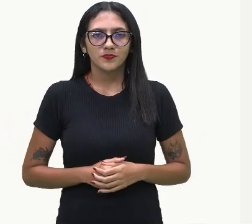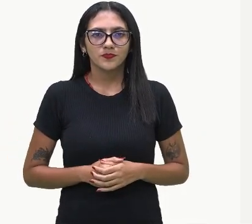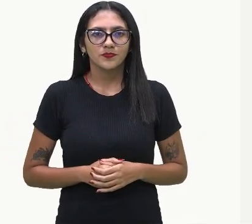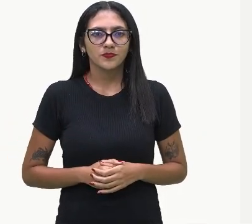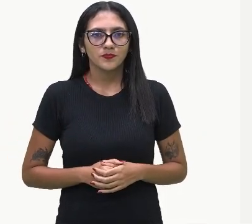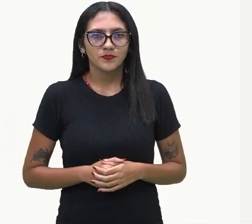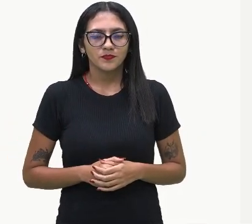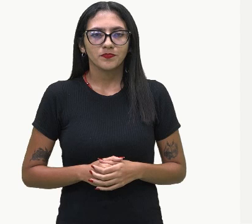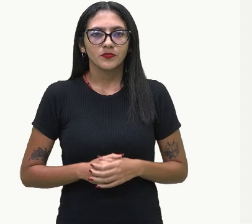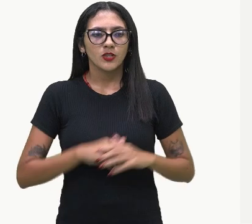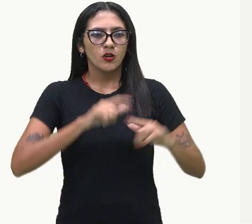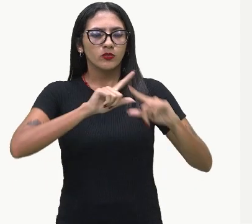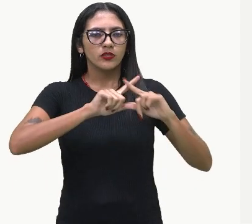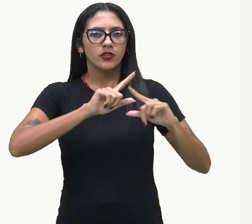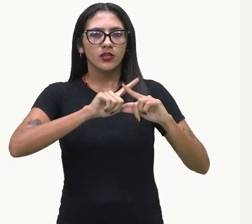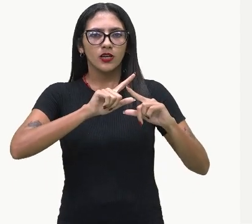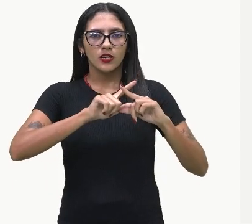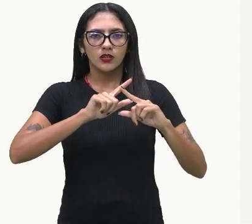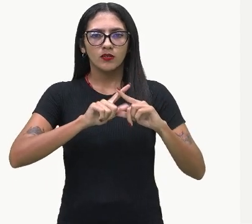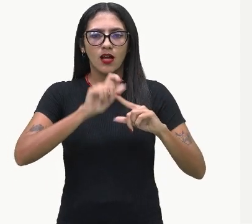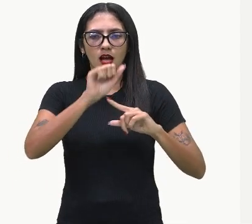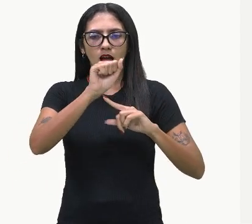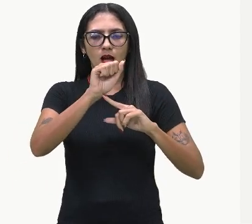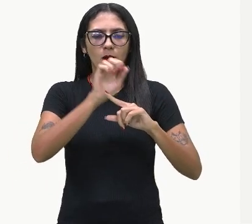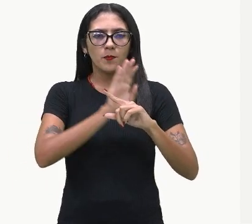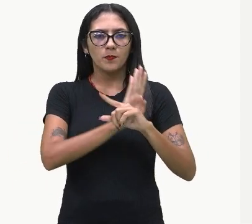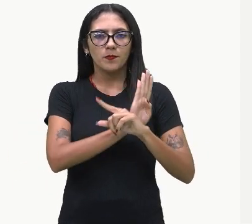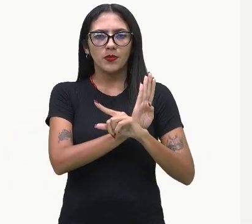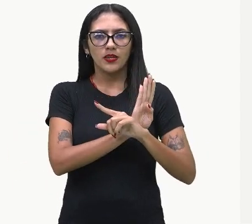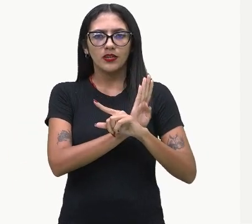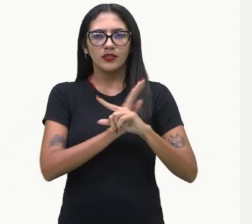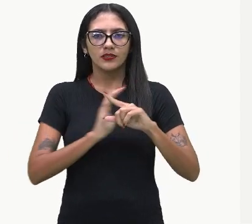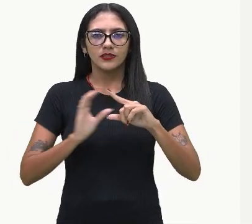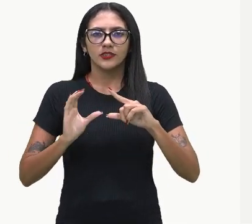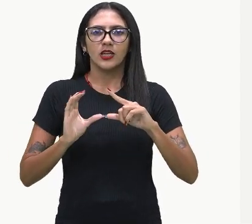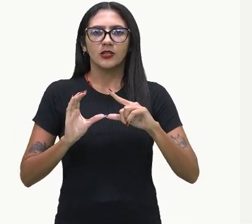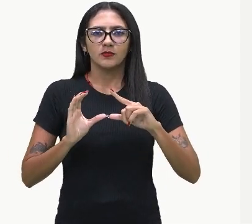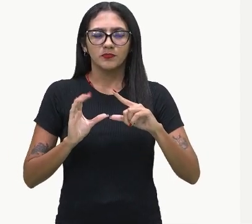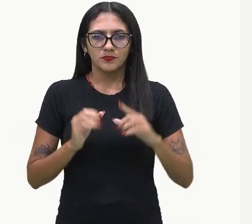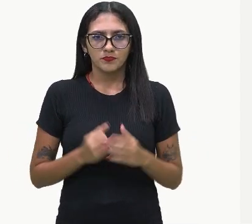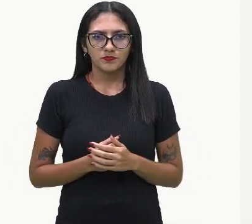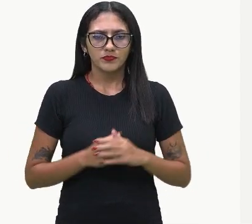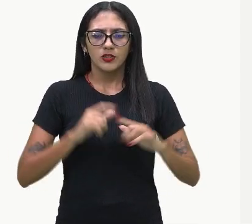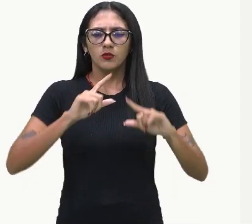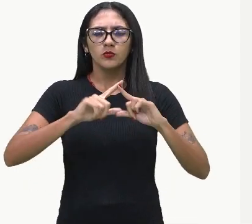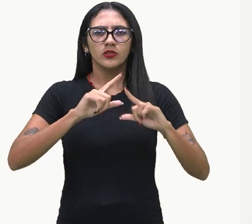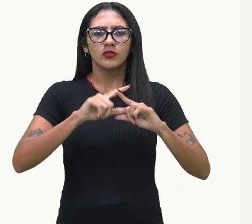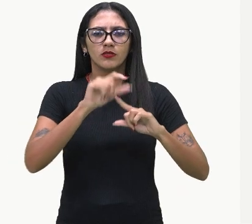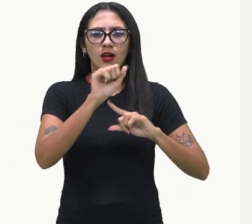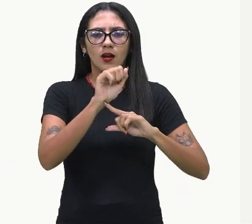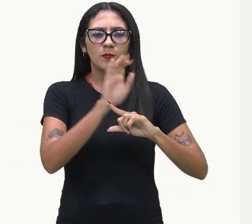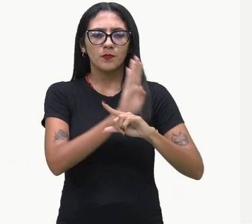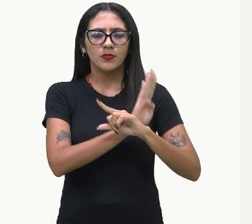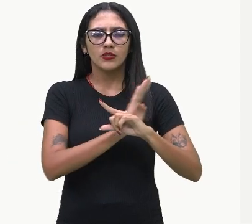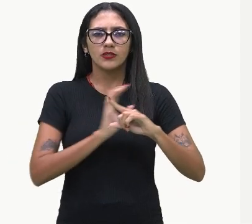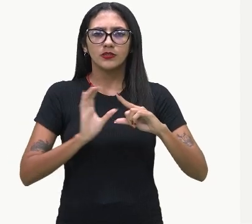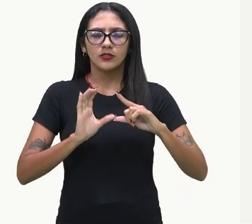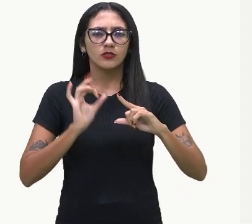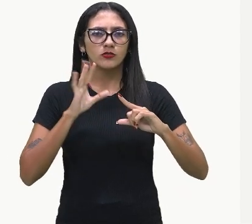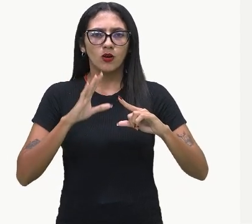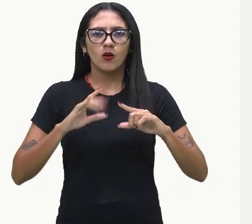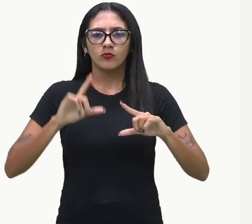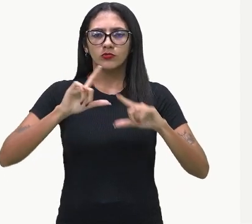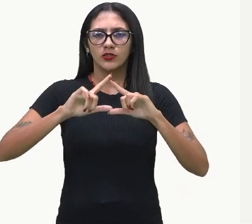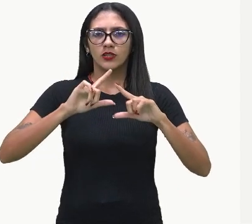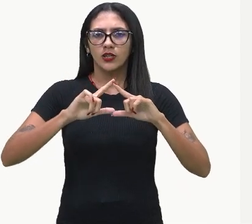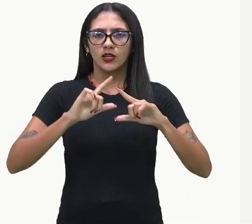No triângulo ABC, não se assustem com a nomenclatura, tá? Triângulo ABC nada mais é do que um triângulo